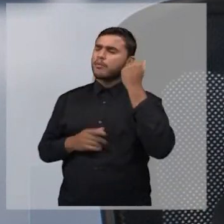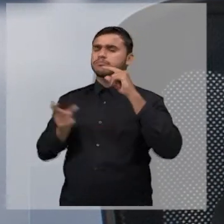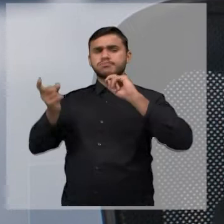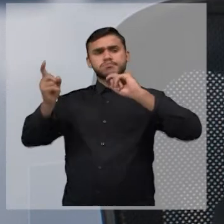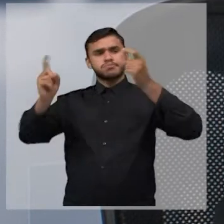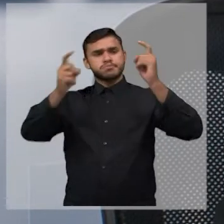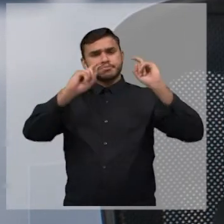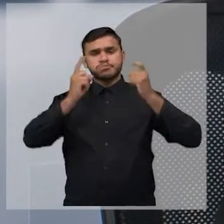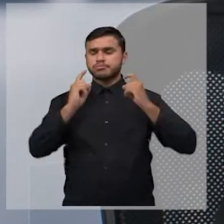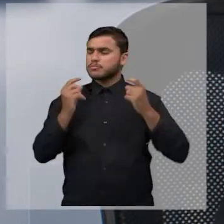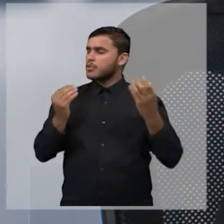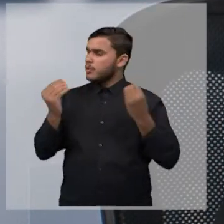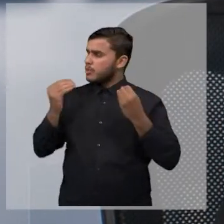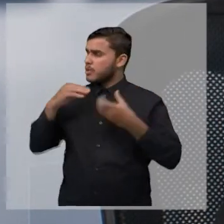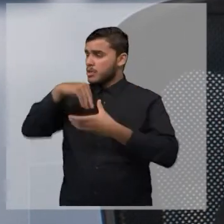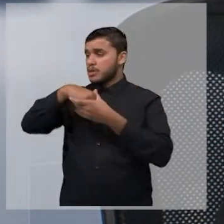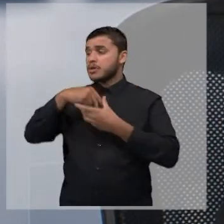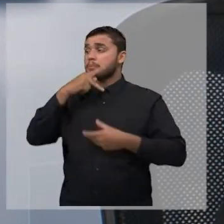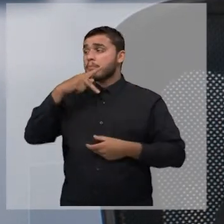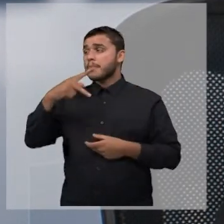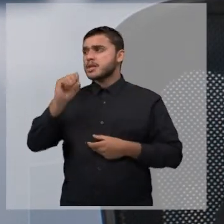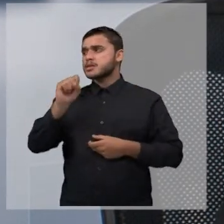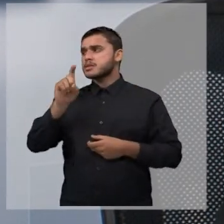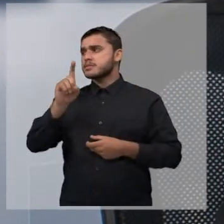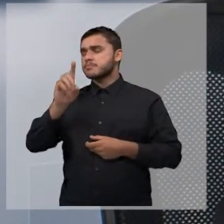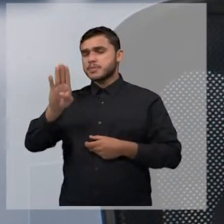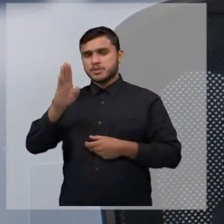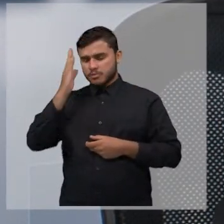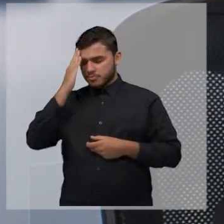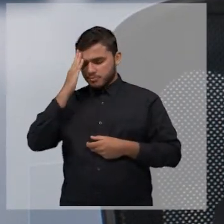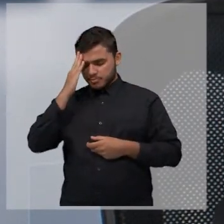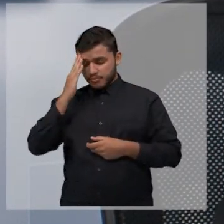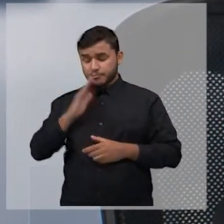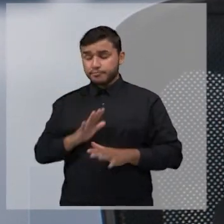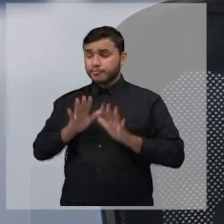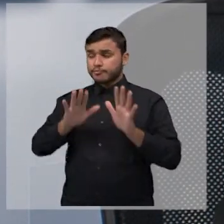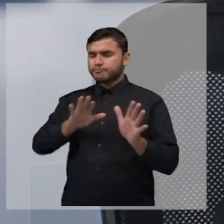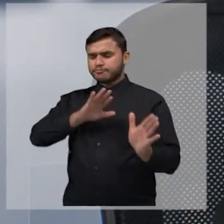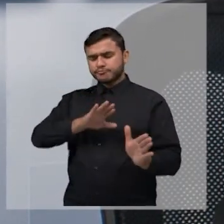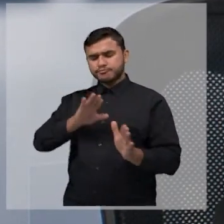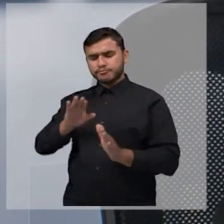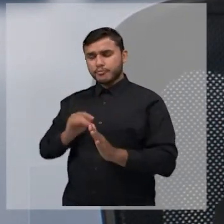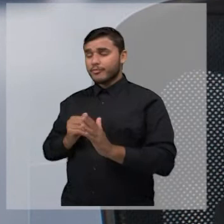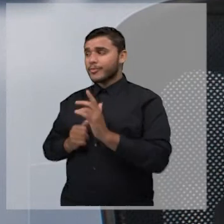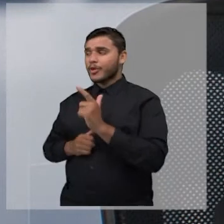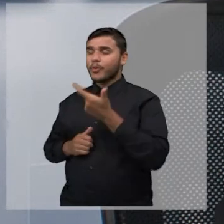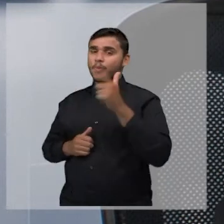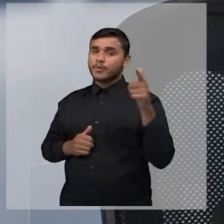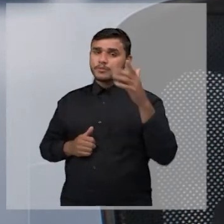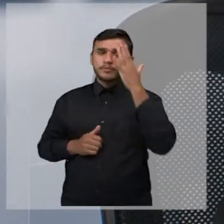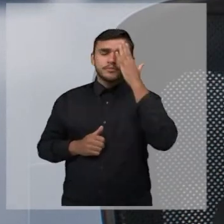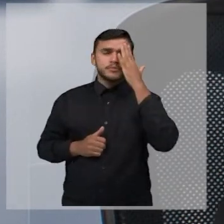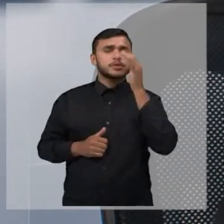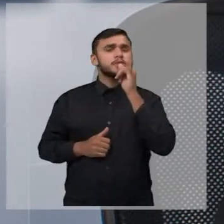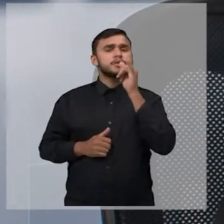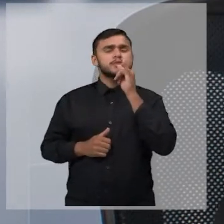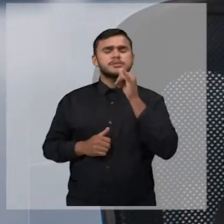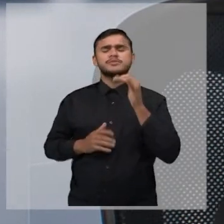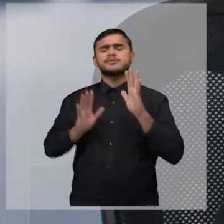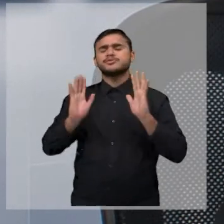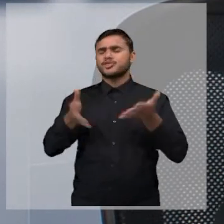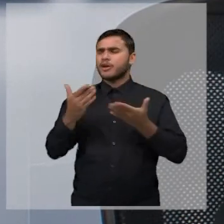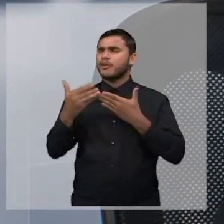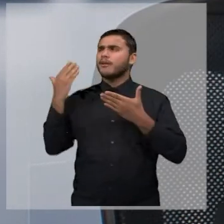discussão interna e silenciosa dentro do PSDB do Estado do Ceará. Do outro lado, sem dúvida, aquele que nós falamos nos